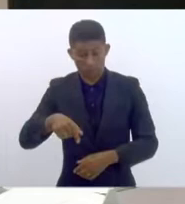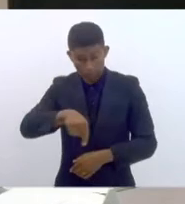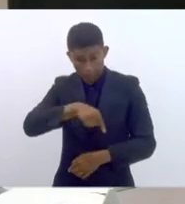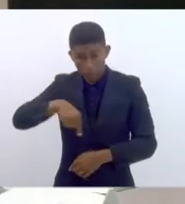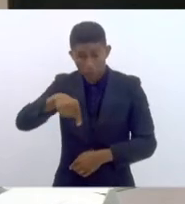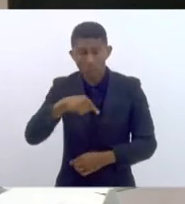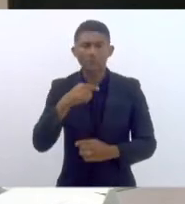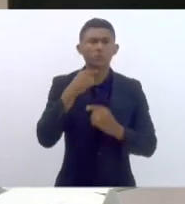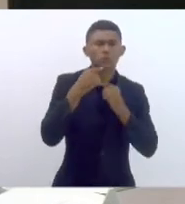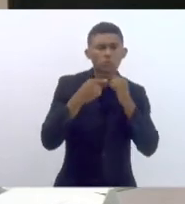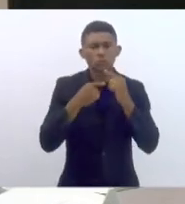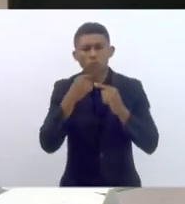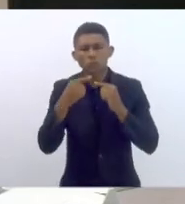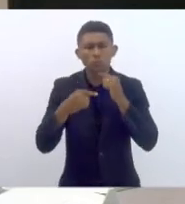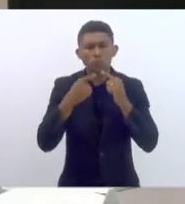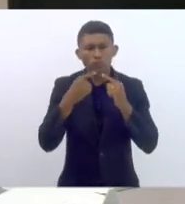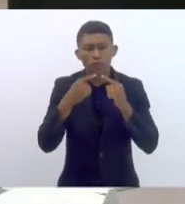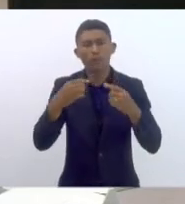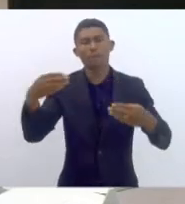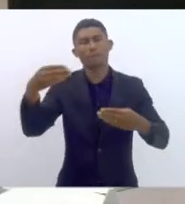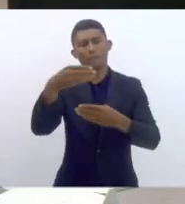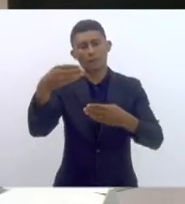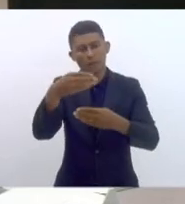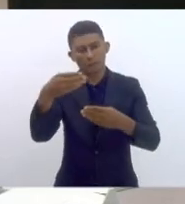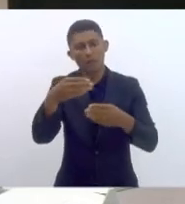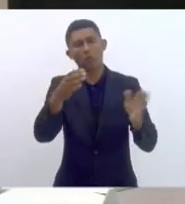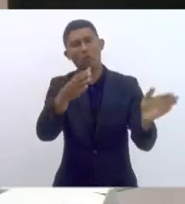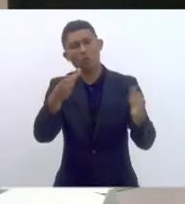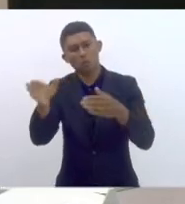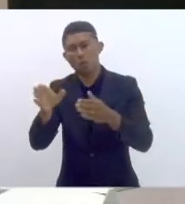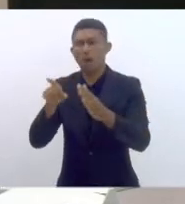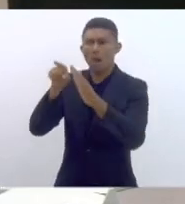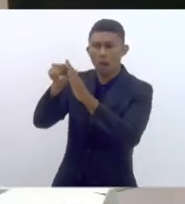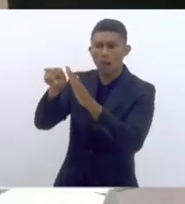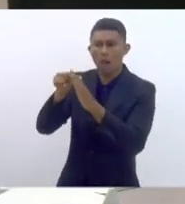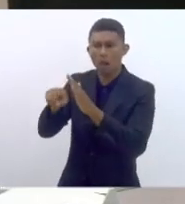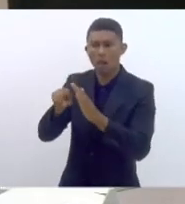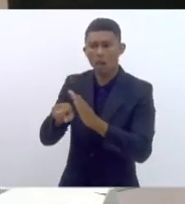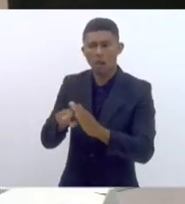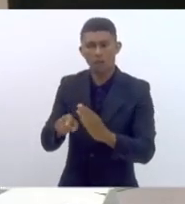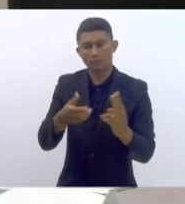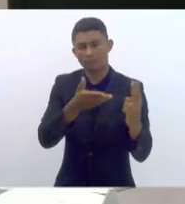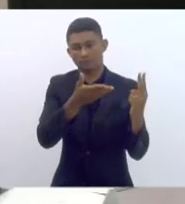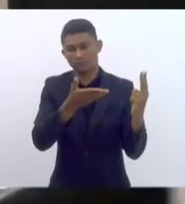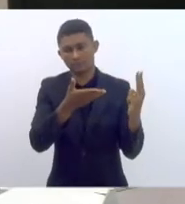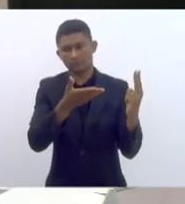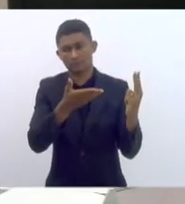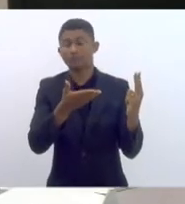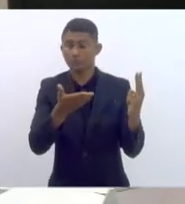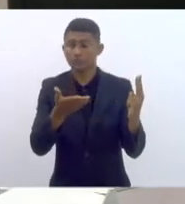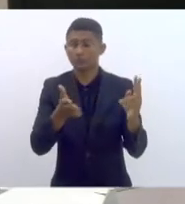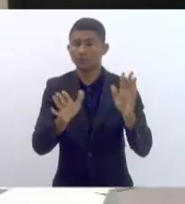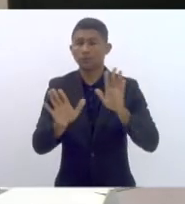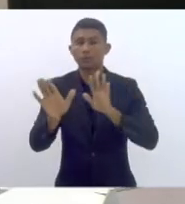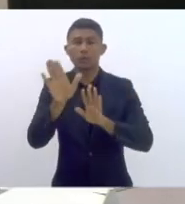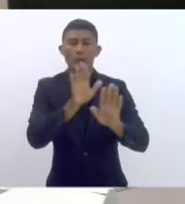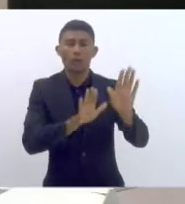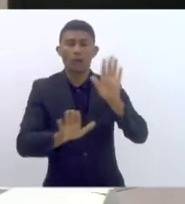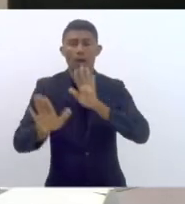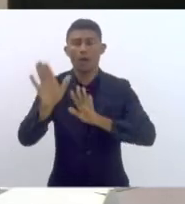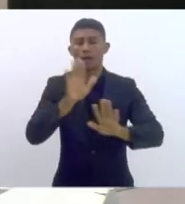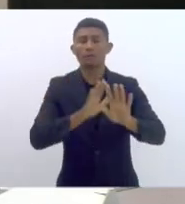tirando ao longo da apresentação. Tem que ter tomada, tem que tomar cuidado, que em